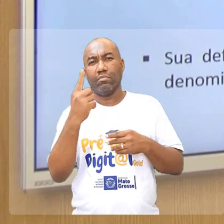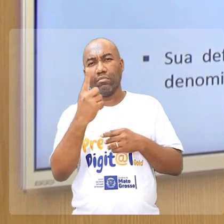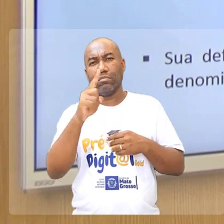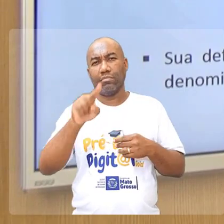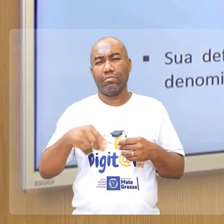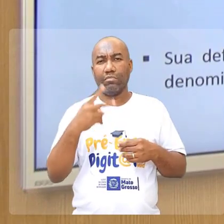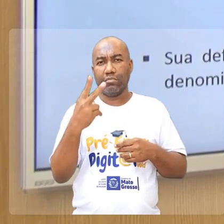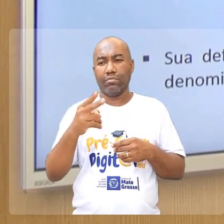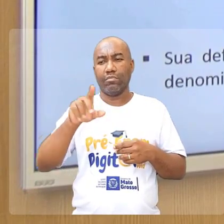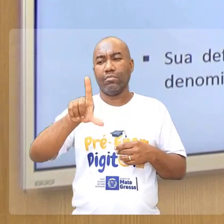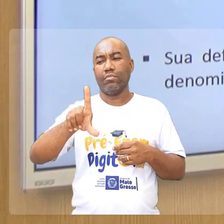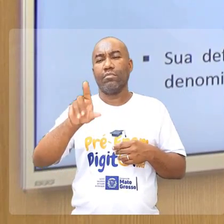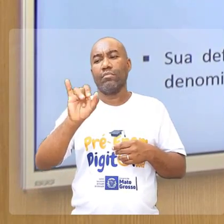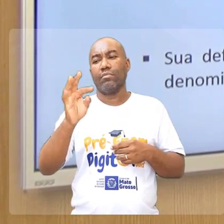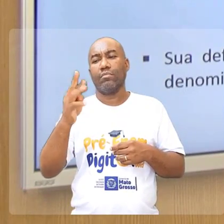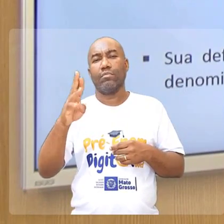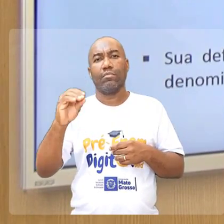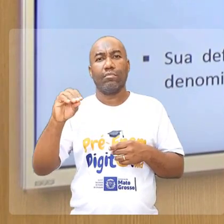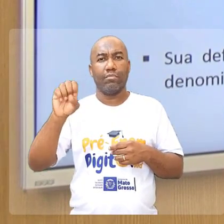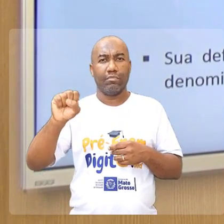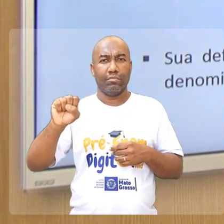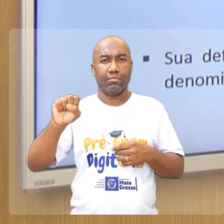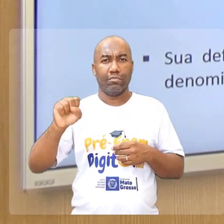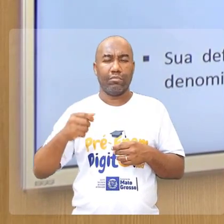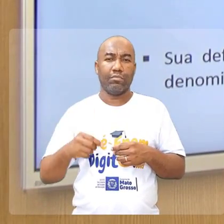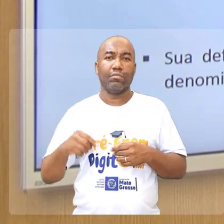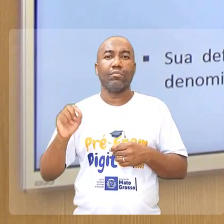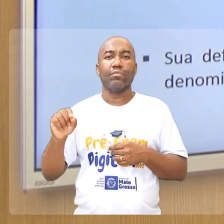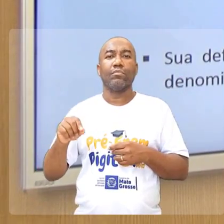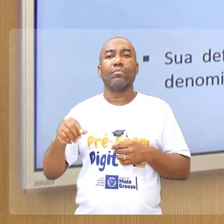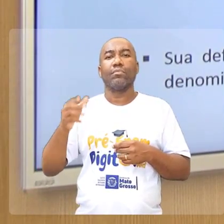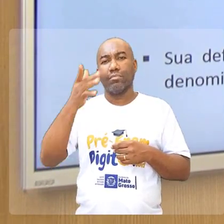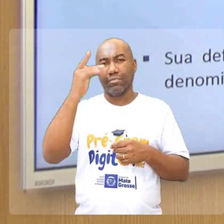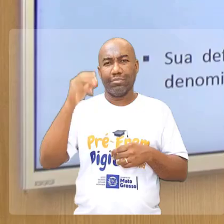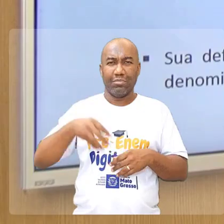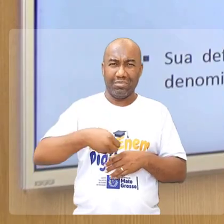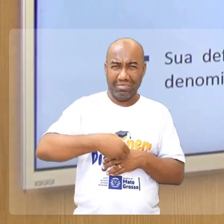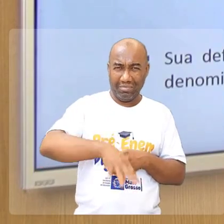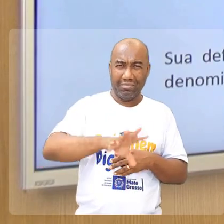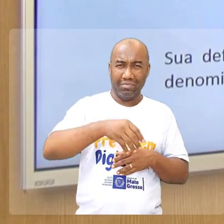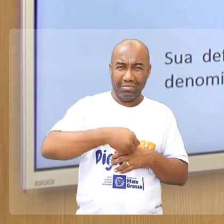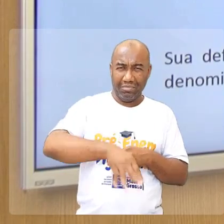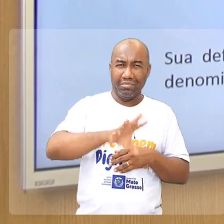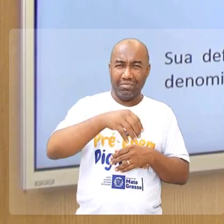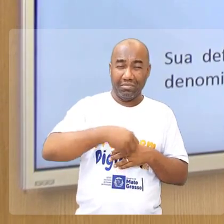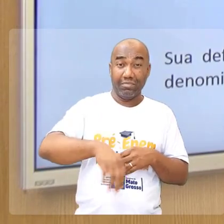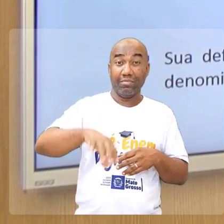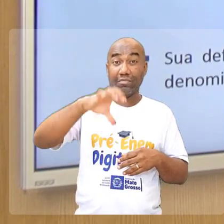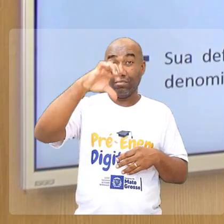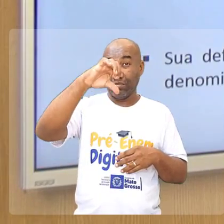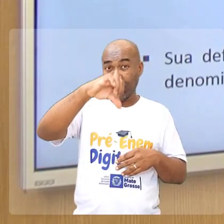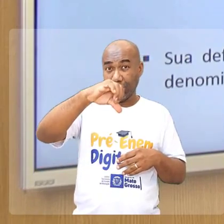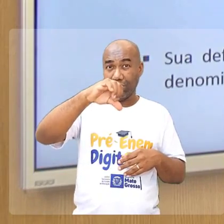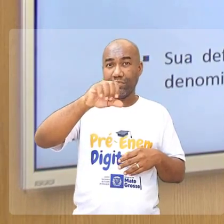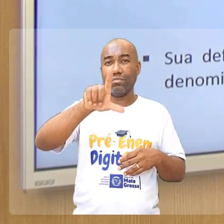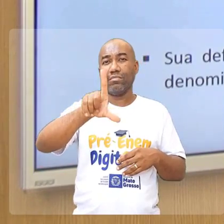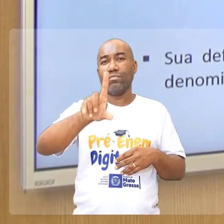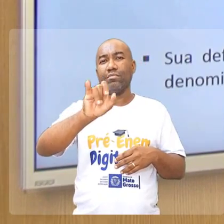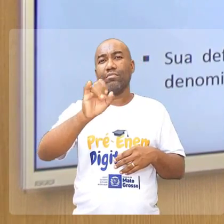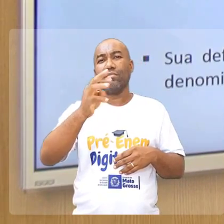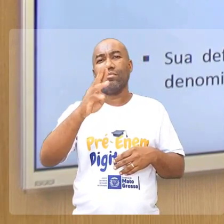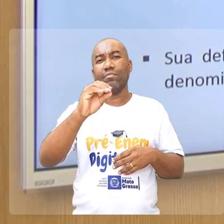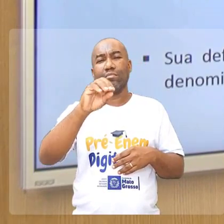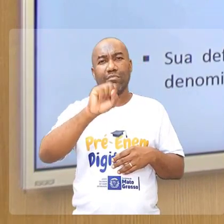tem essa doença chega a perder 9 litros de urina por dia. Às vezes 11 litros.